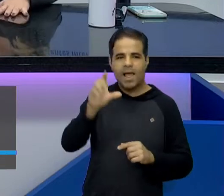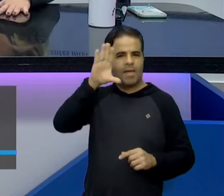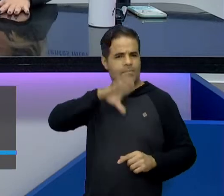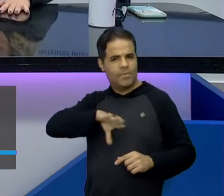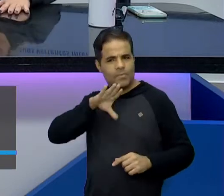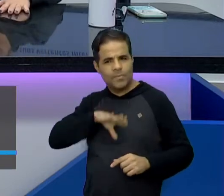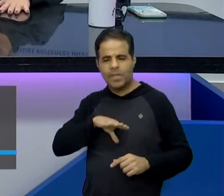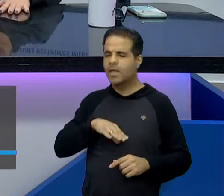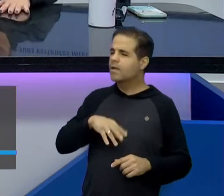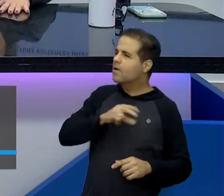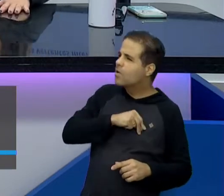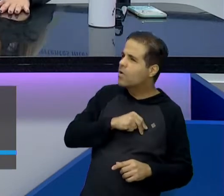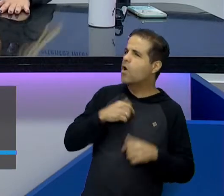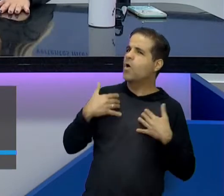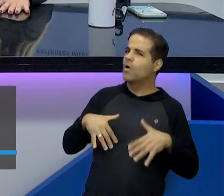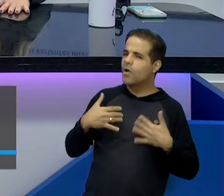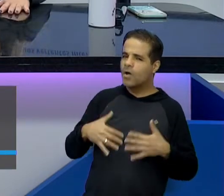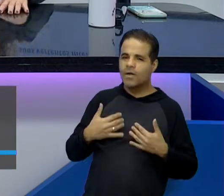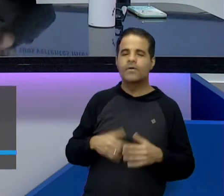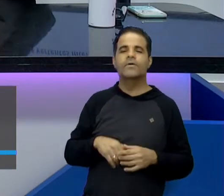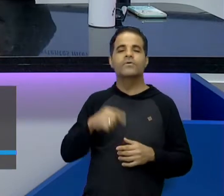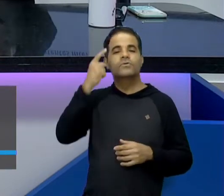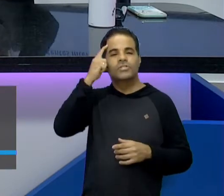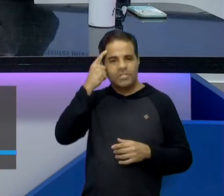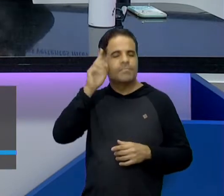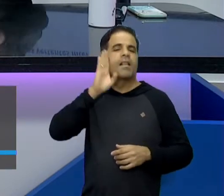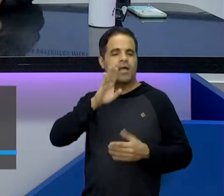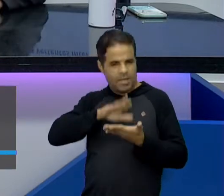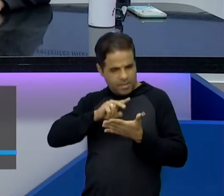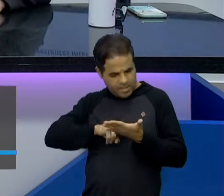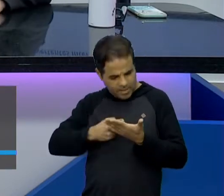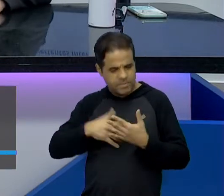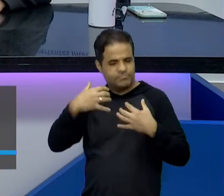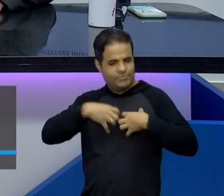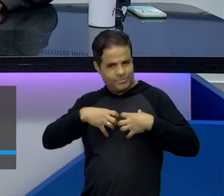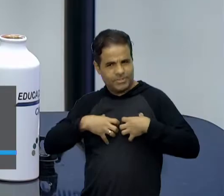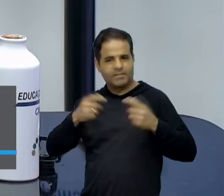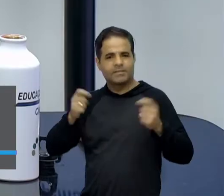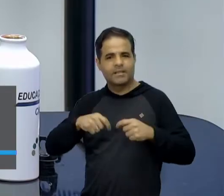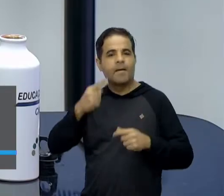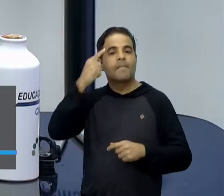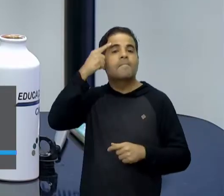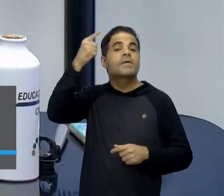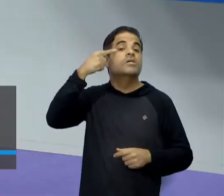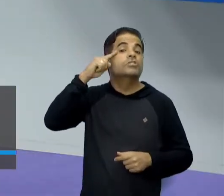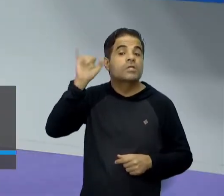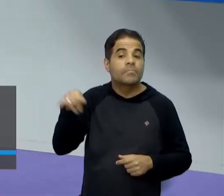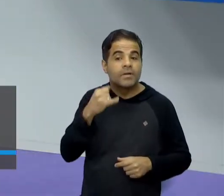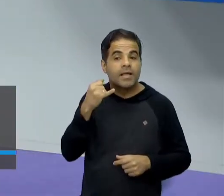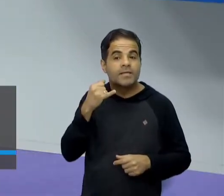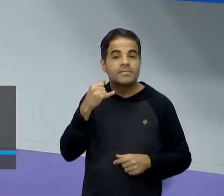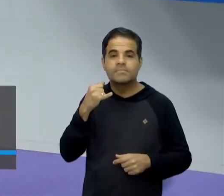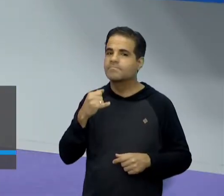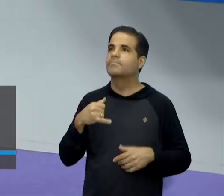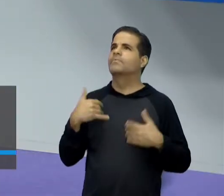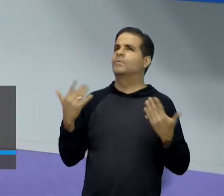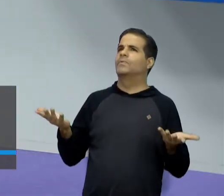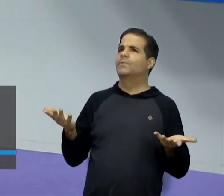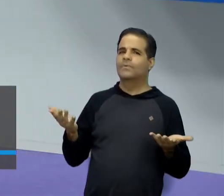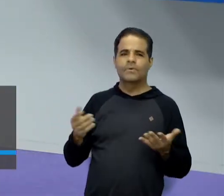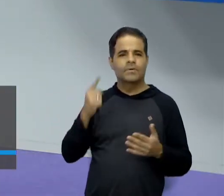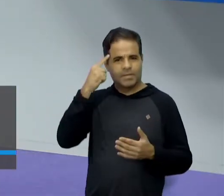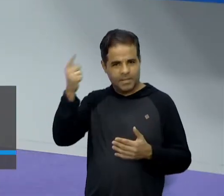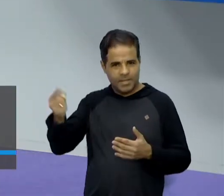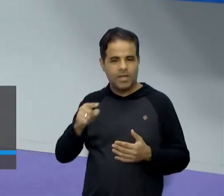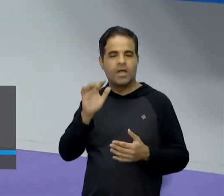Paranauevski. O Giba poderia falar. O Giba é bom para fazer essas interpretações. Mas pensa o japonês. Aí fica mais... Até porque